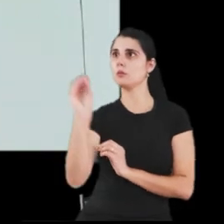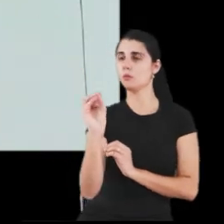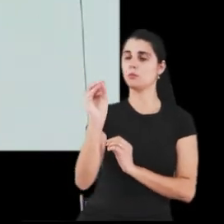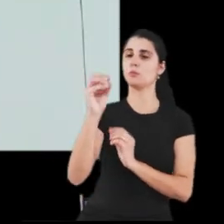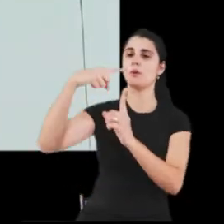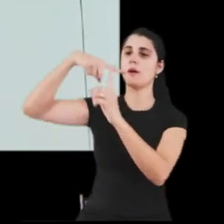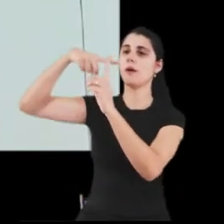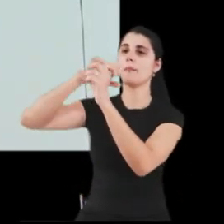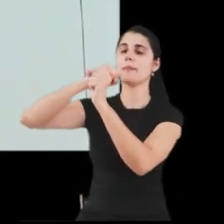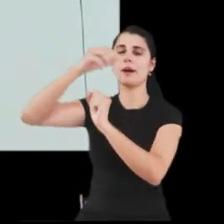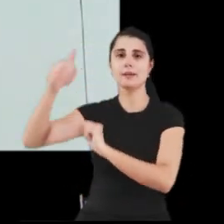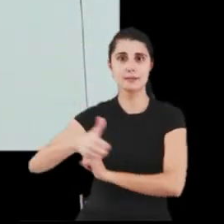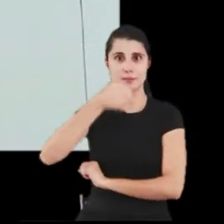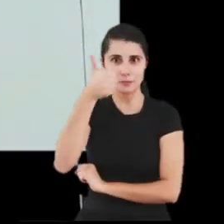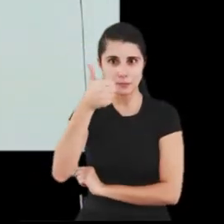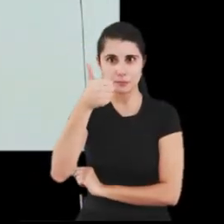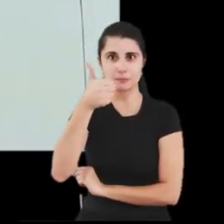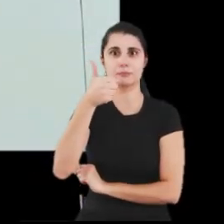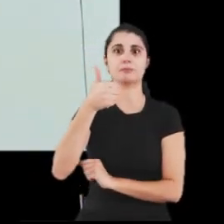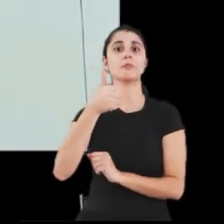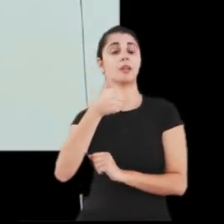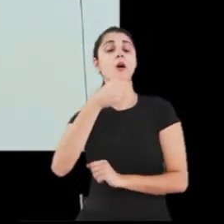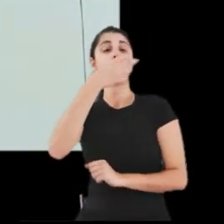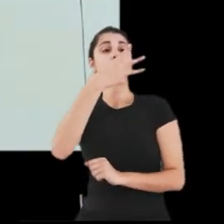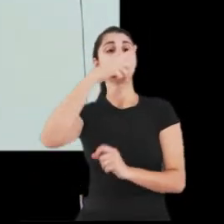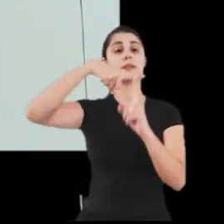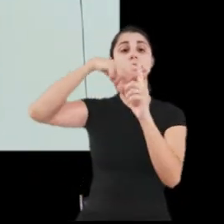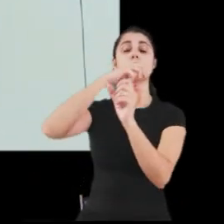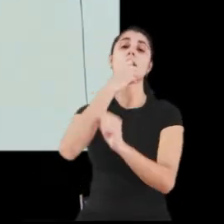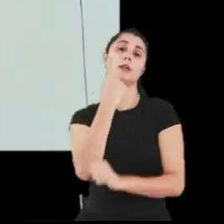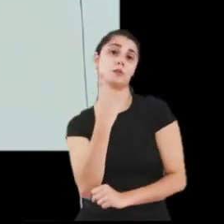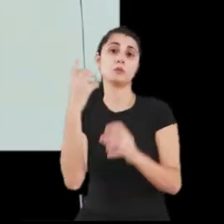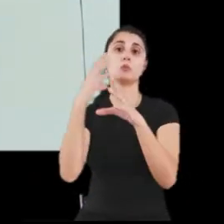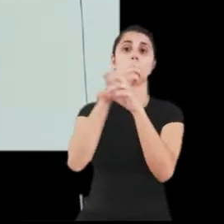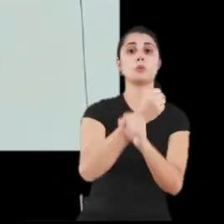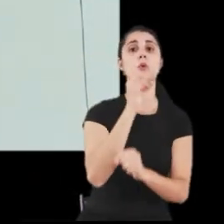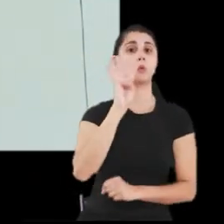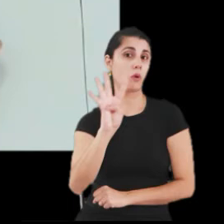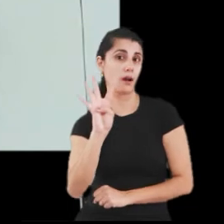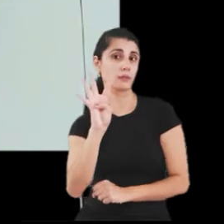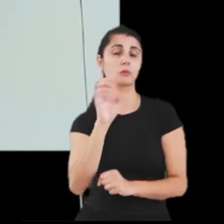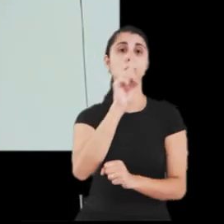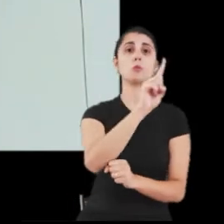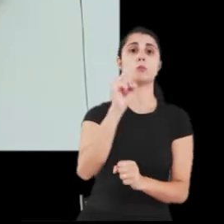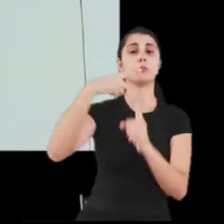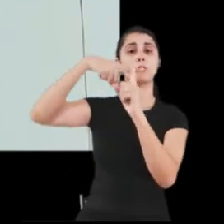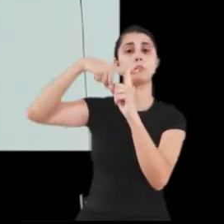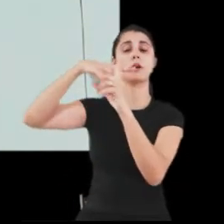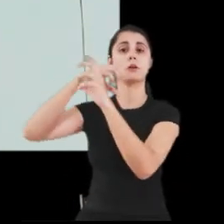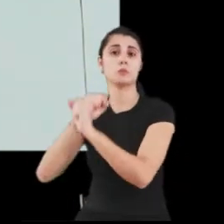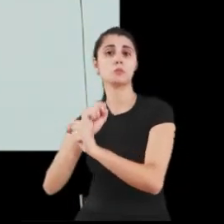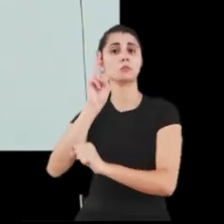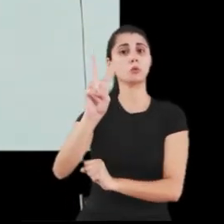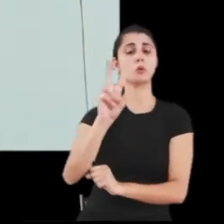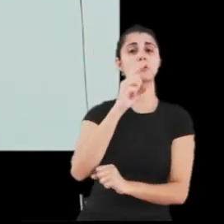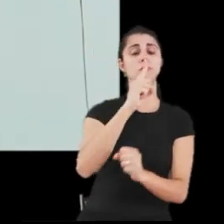a cada um deles. Terei aqui 4, 2 e 2. A